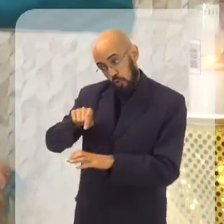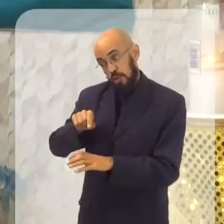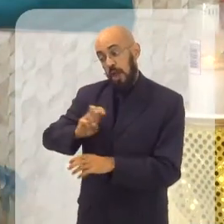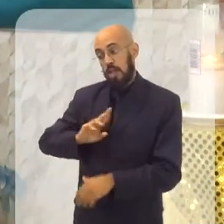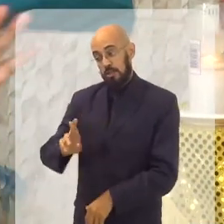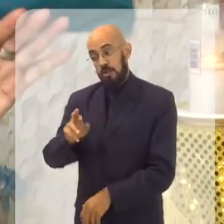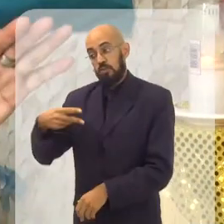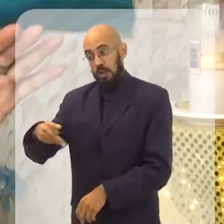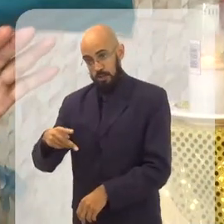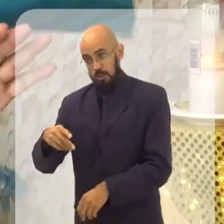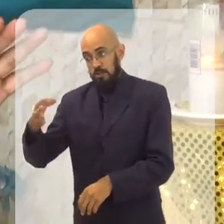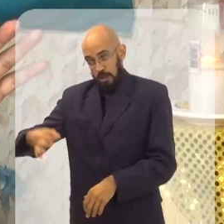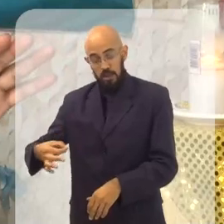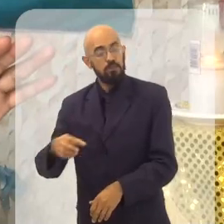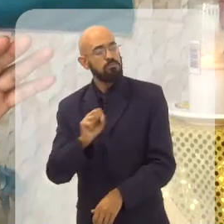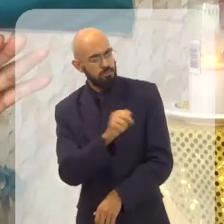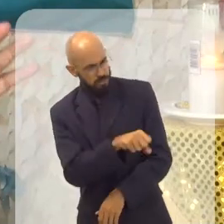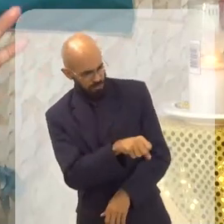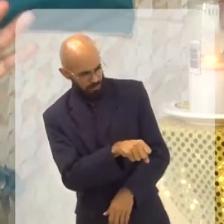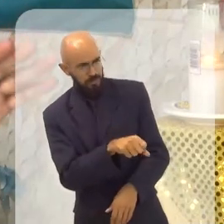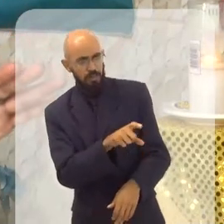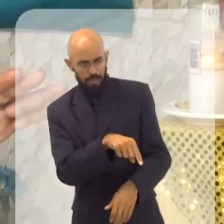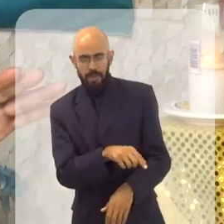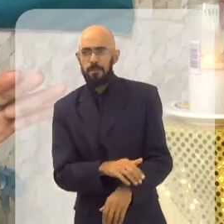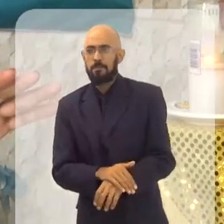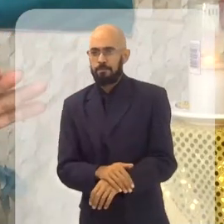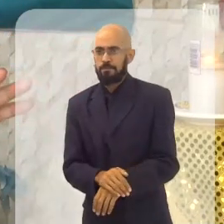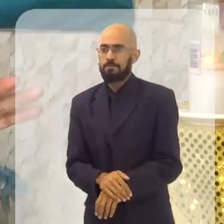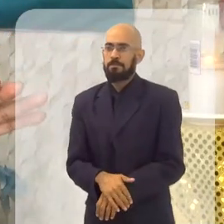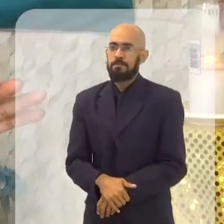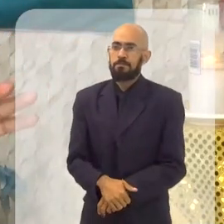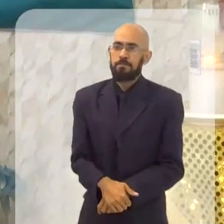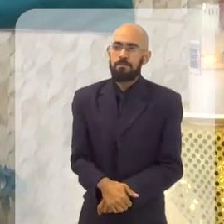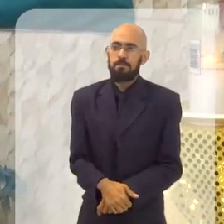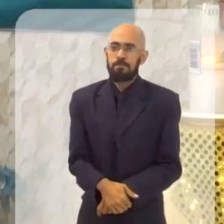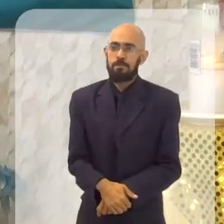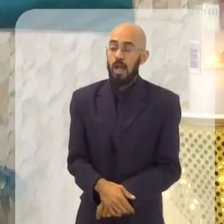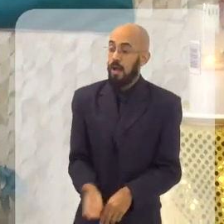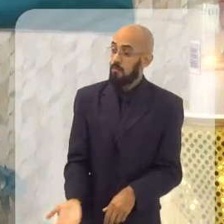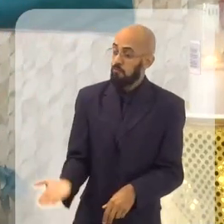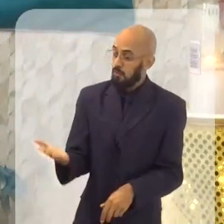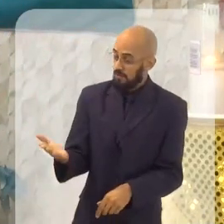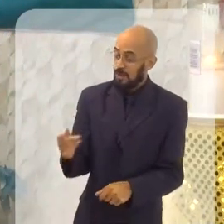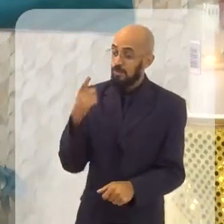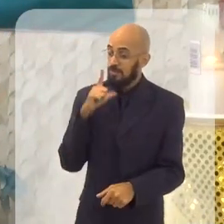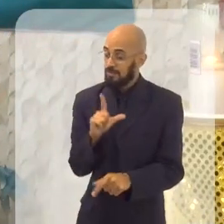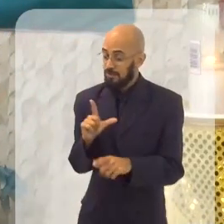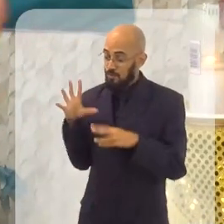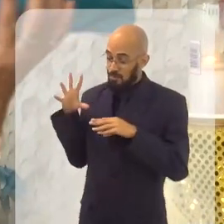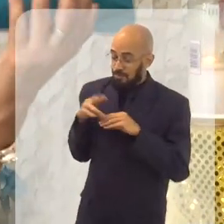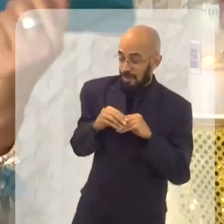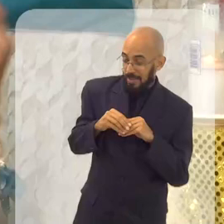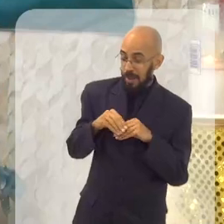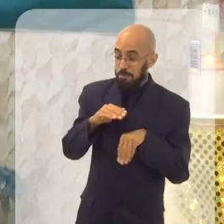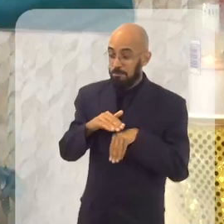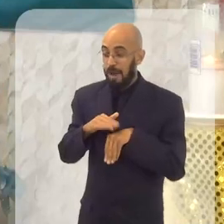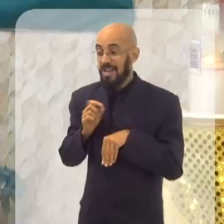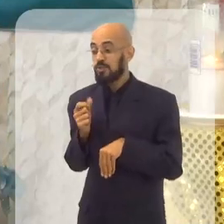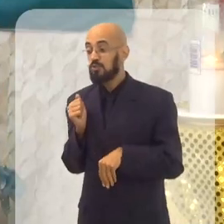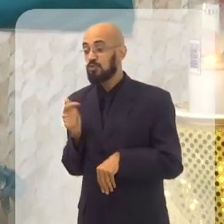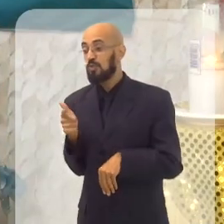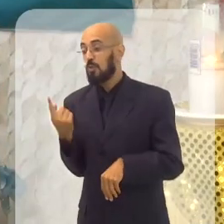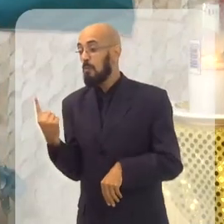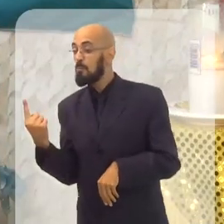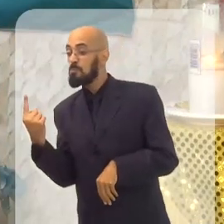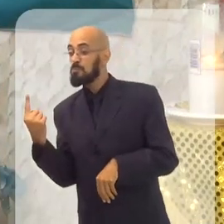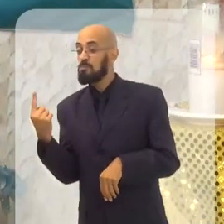seguir. Exatamente. E seguir essa religião. Perfeito? Perfeito. E você aqui conseguiu agregar mais do que